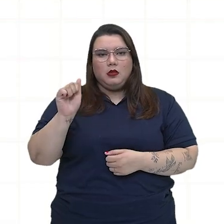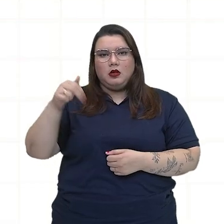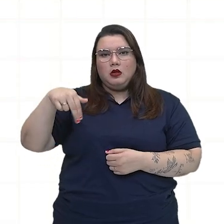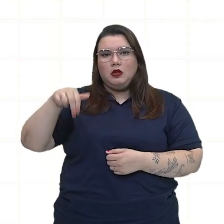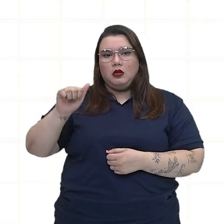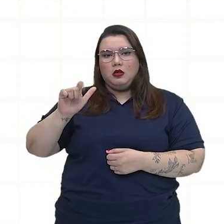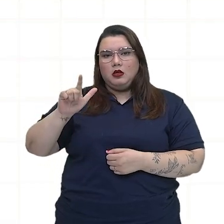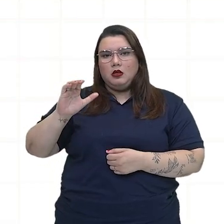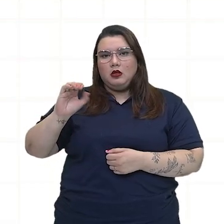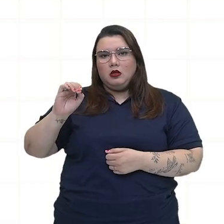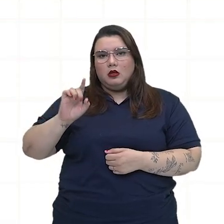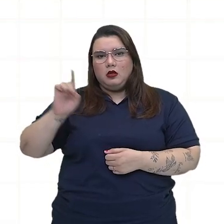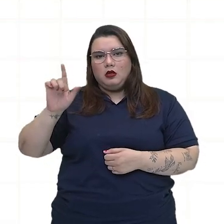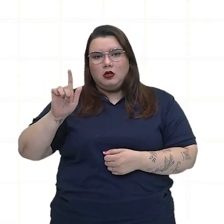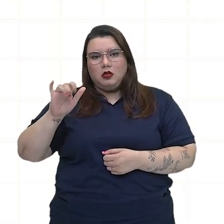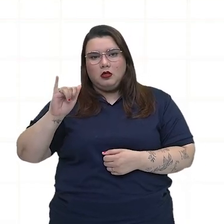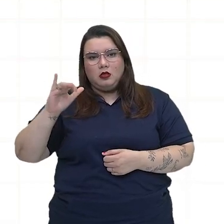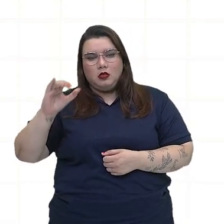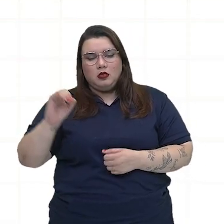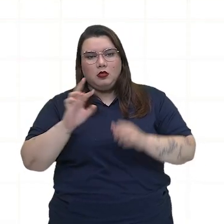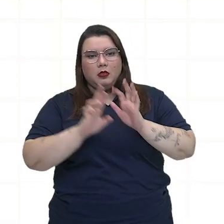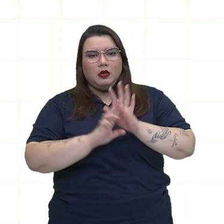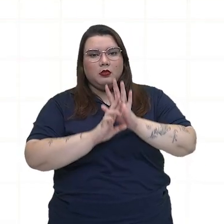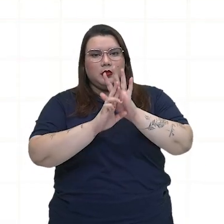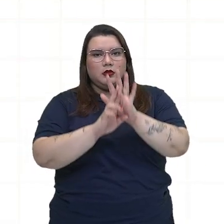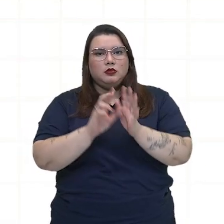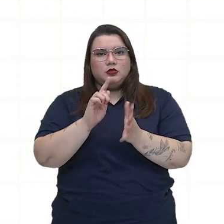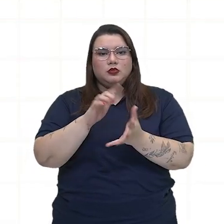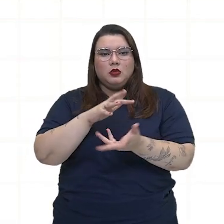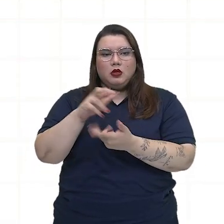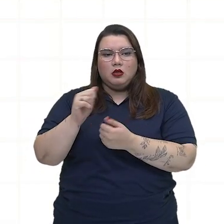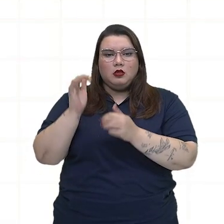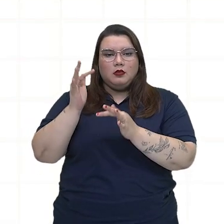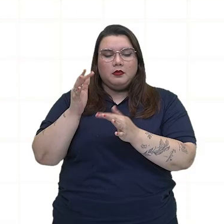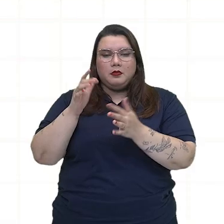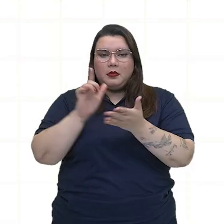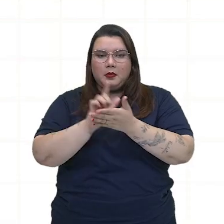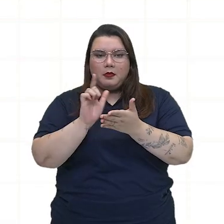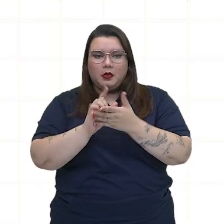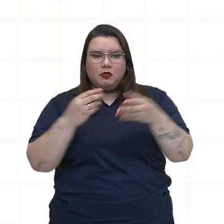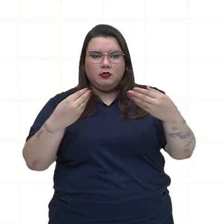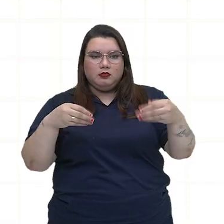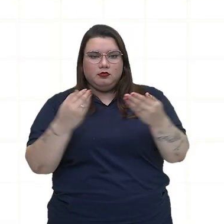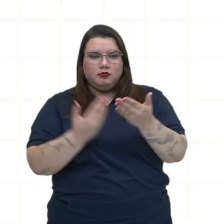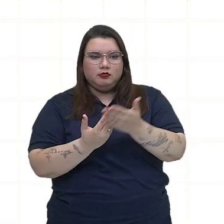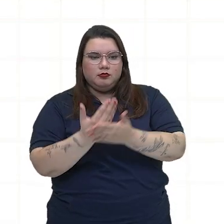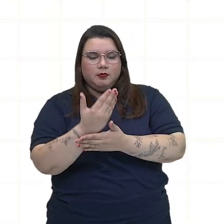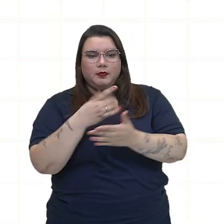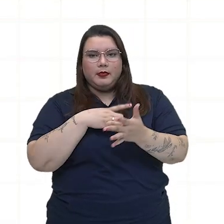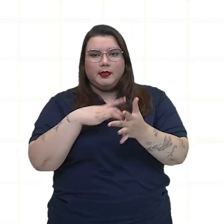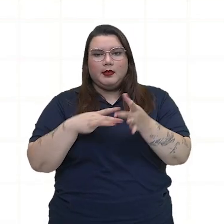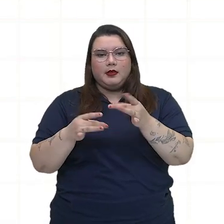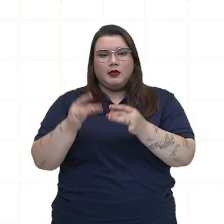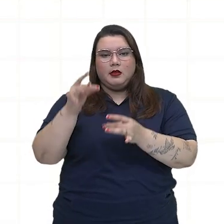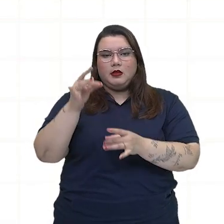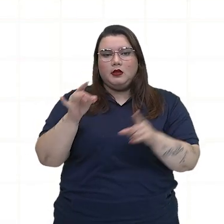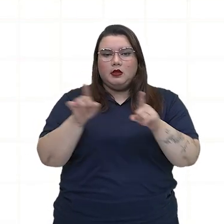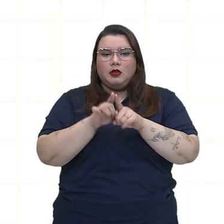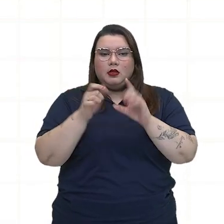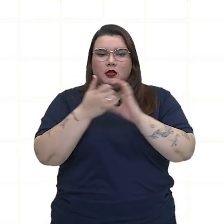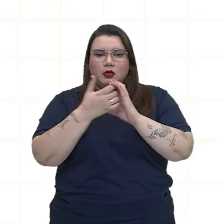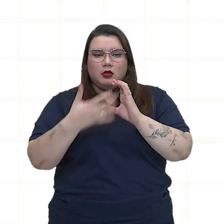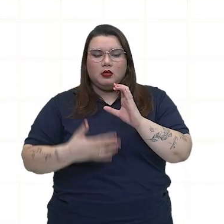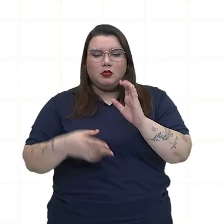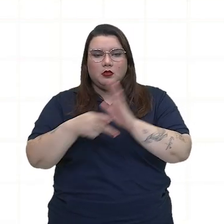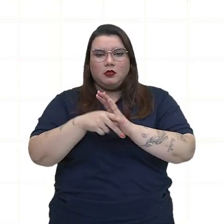representação geográfica física, tipicamente impressa em papel, que exibe detalhes e